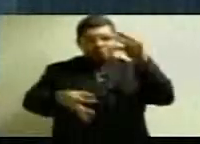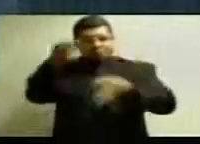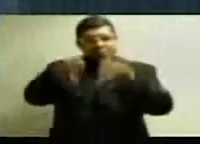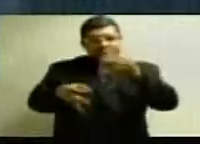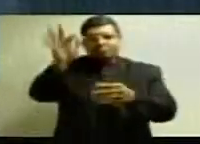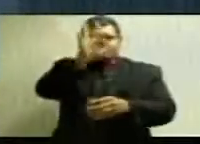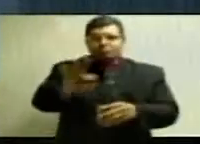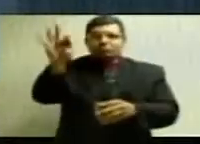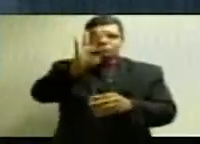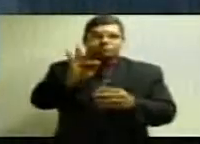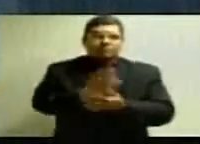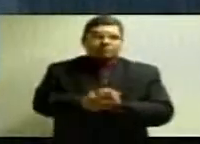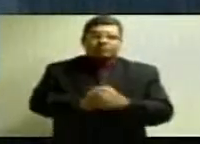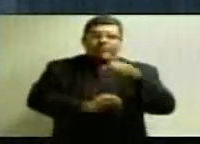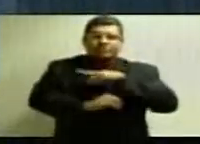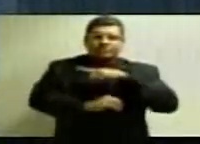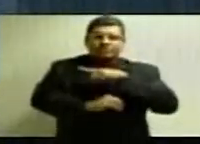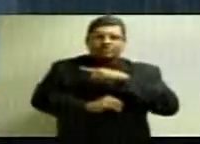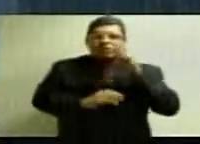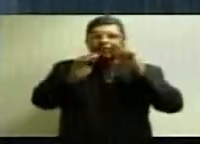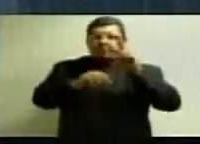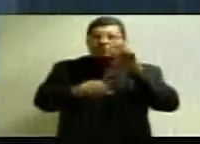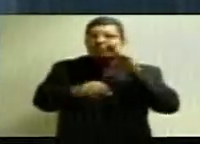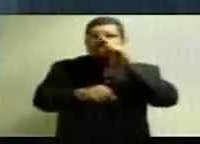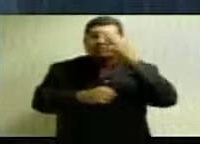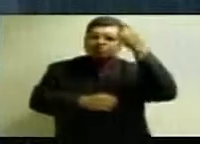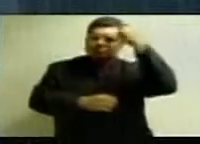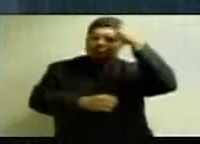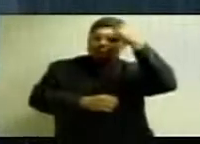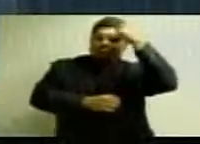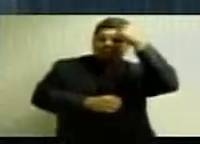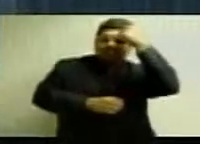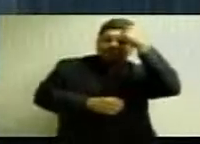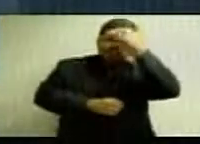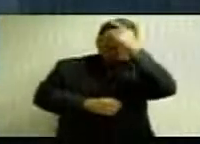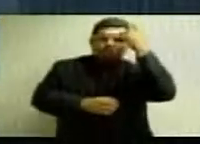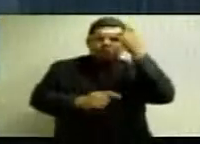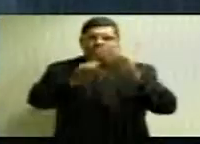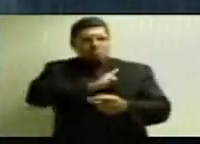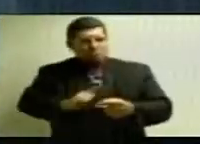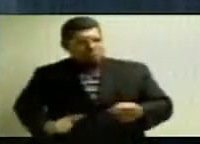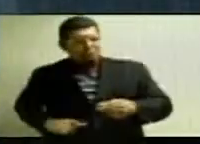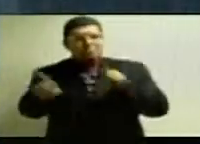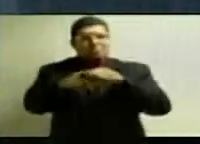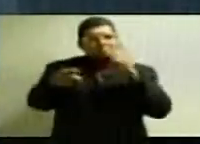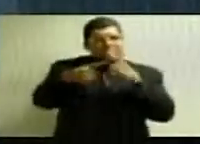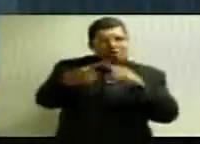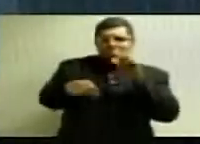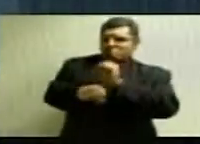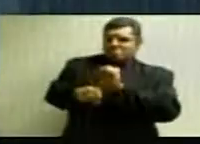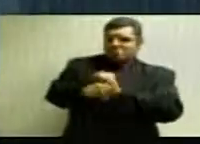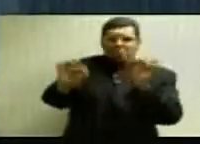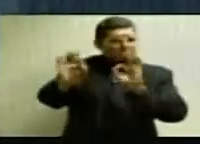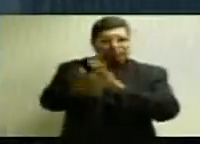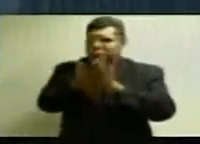Federal, dê o alerta do bom senso na consciência do governador, porque eu não espero mais